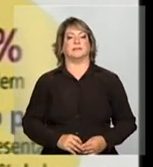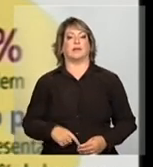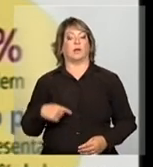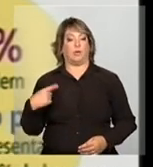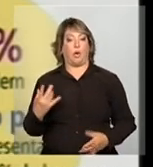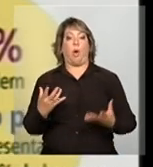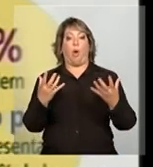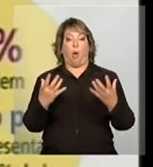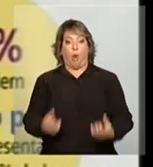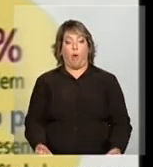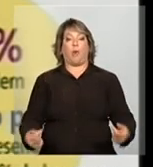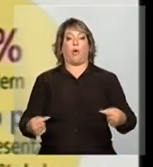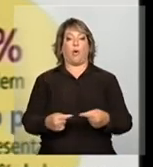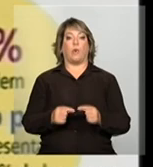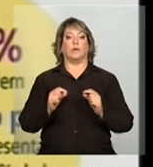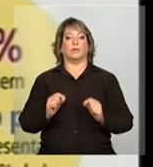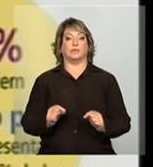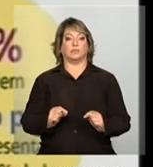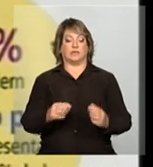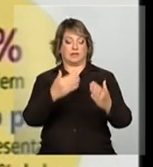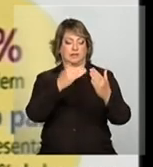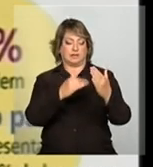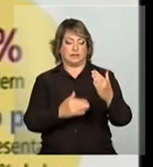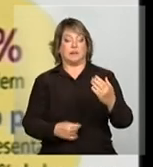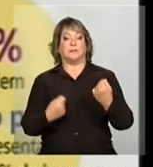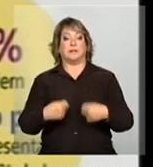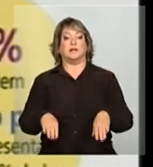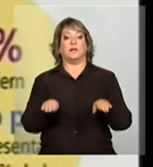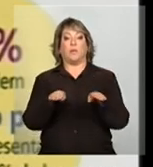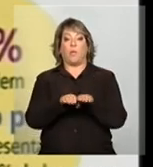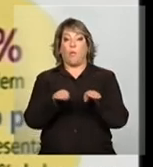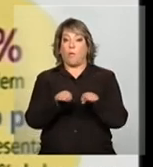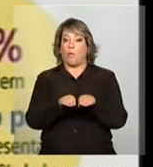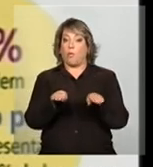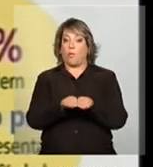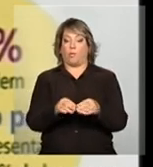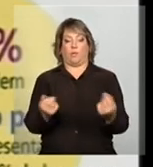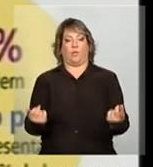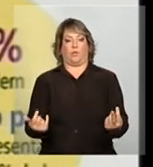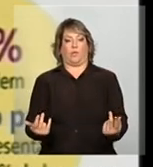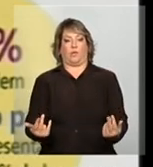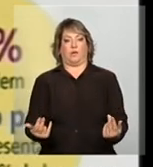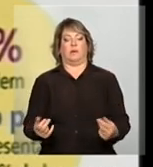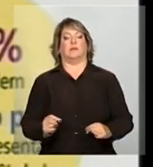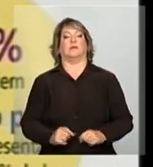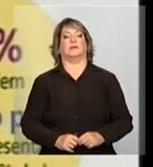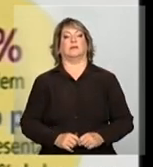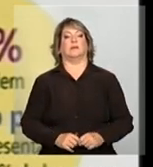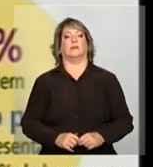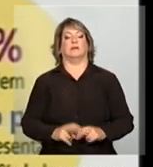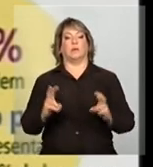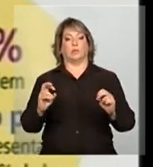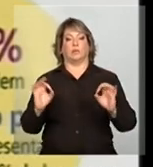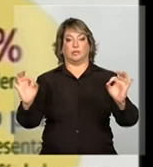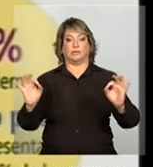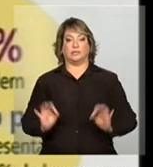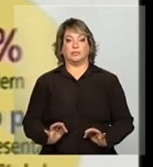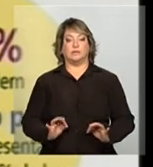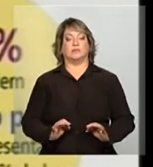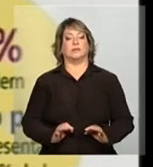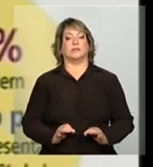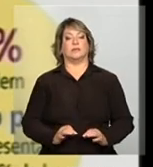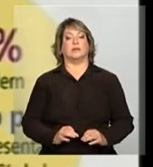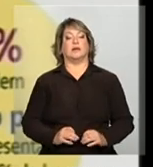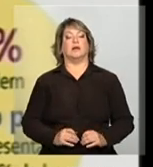concordam com a ideia que as listas deveriam ser igualitárias. E mais, mais ou